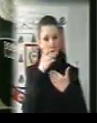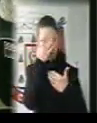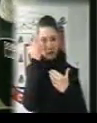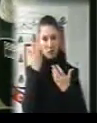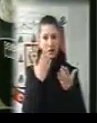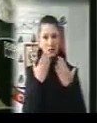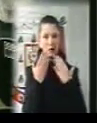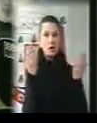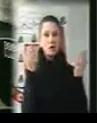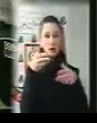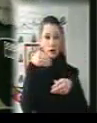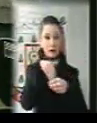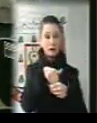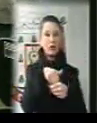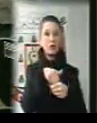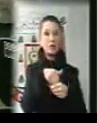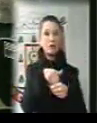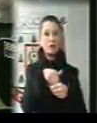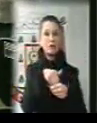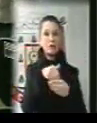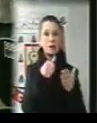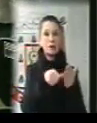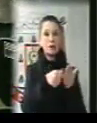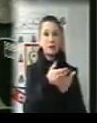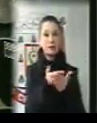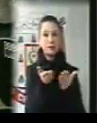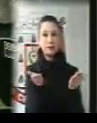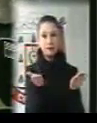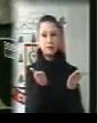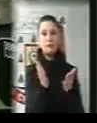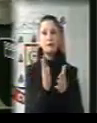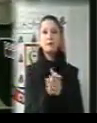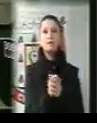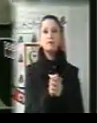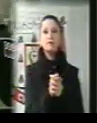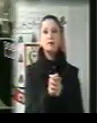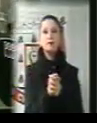havendo quem queira discutir, em votação. Os contrários se manifestem. Aprovado por unanimidade.